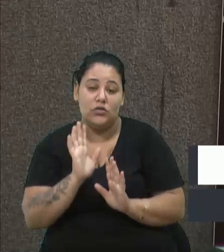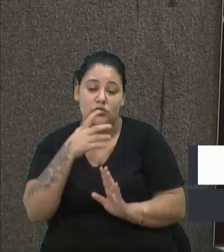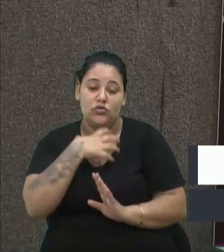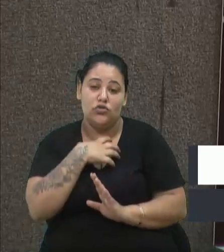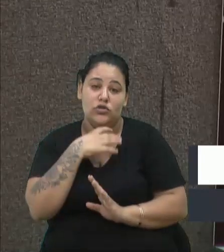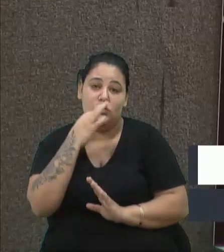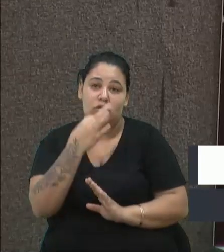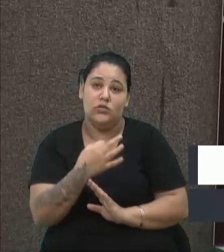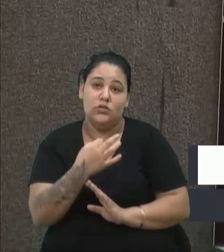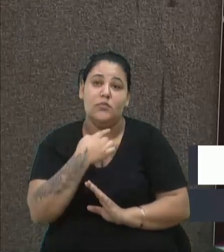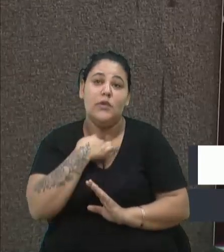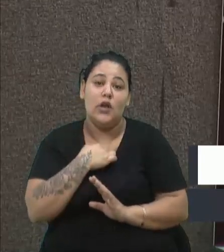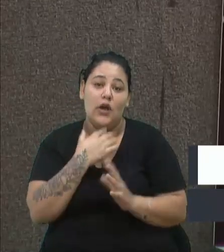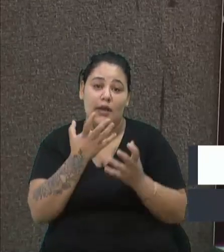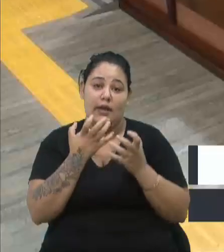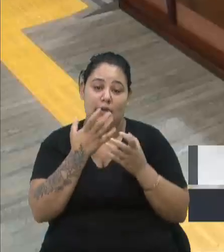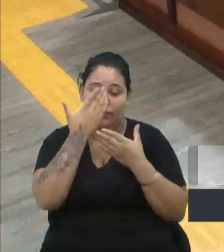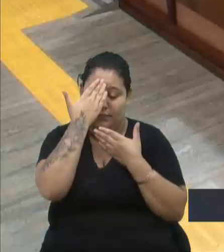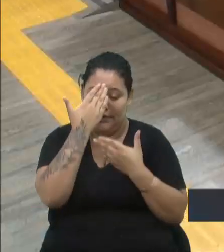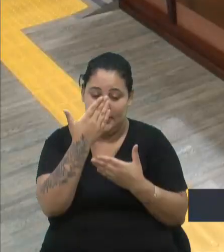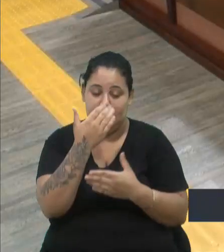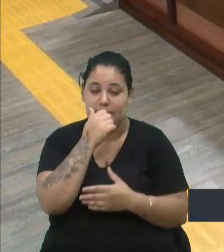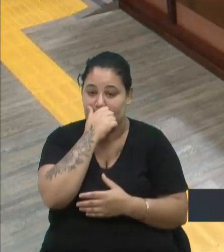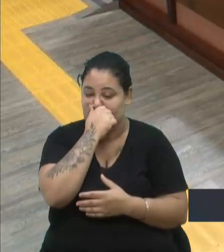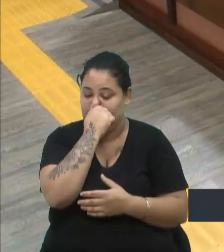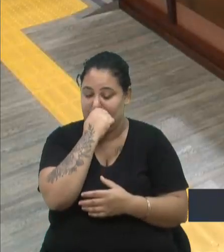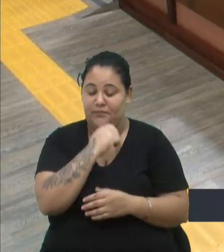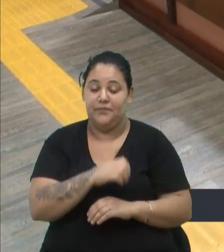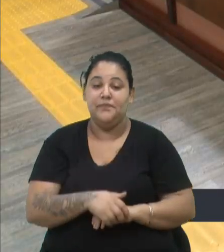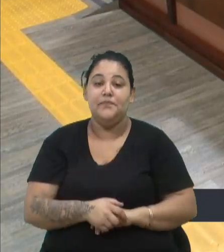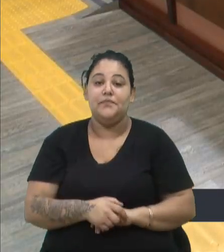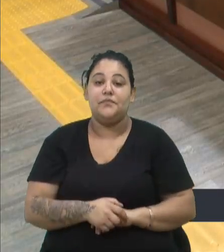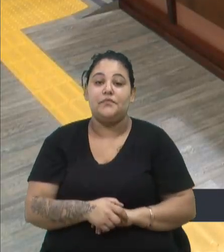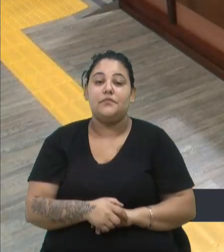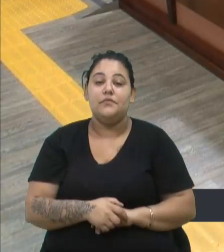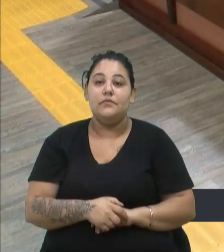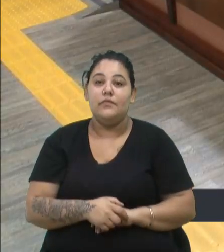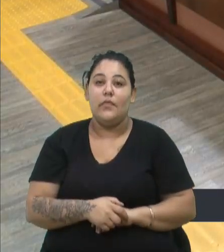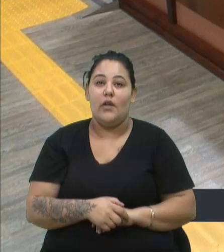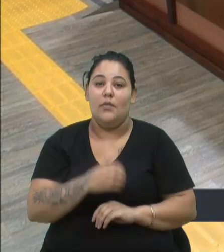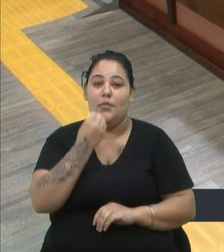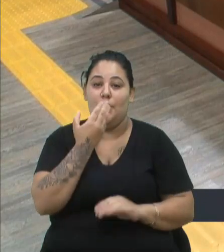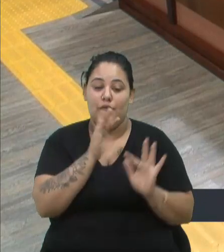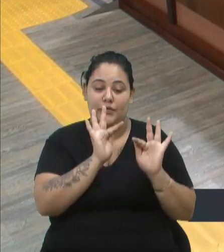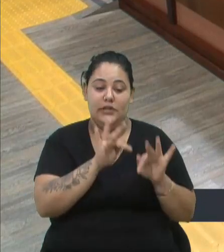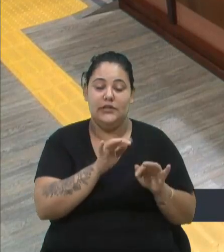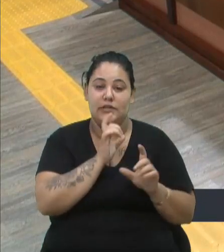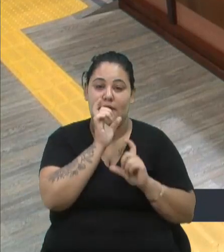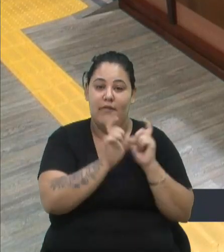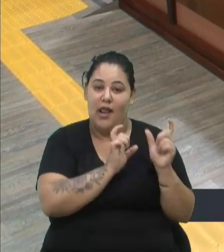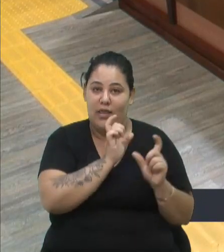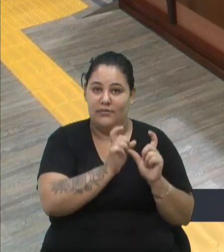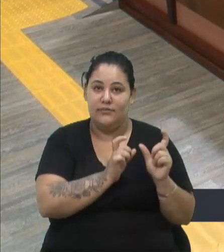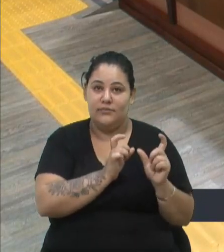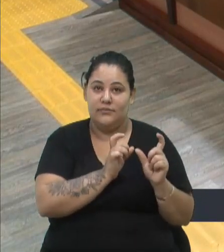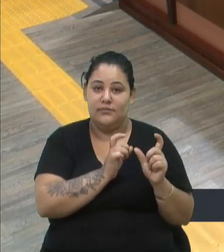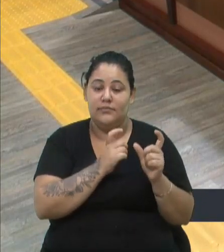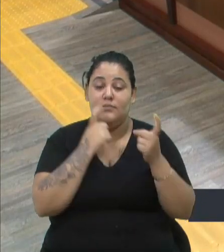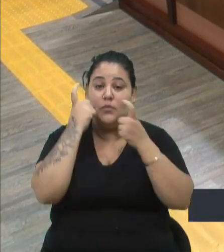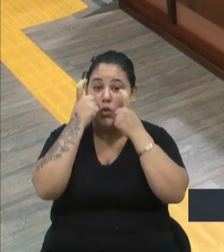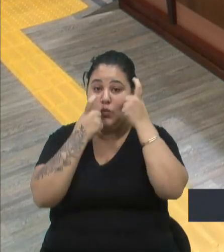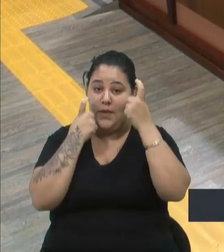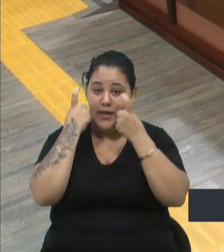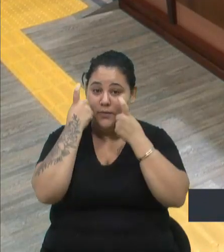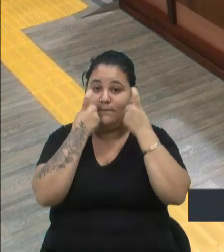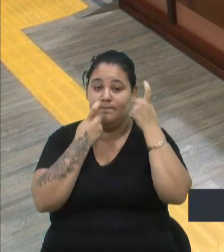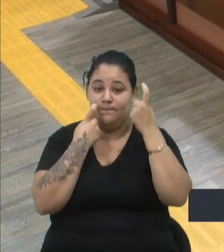correta que melhor desejar. Muito obrigado, professor. Perfeito. Bom, eu encerro a minha fala com a preocupação